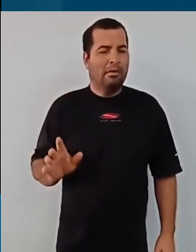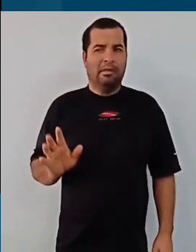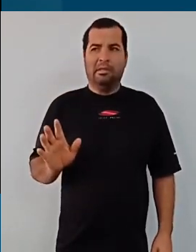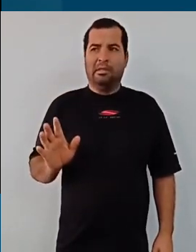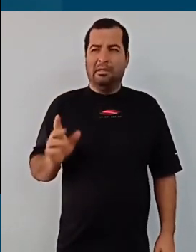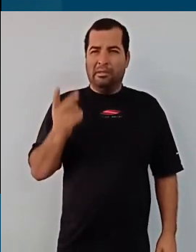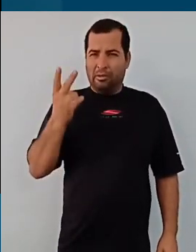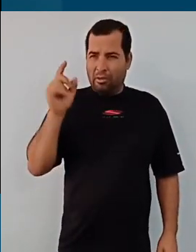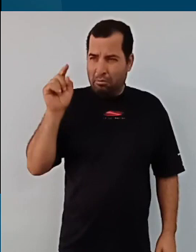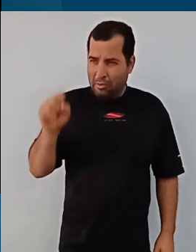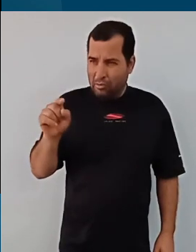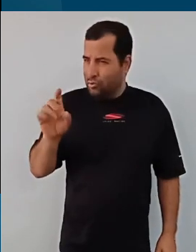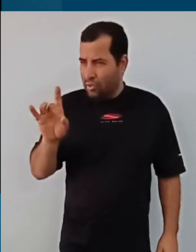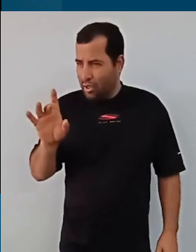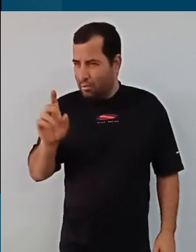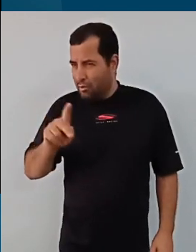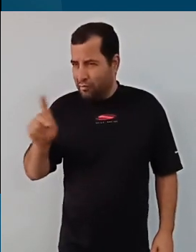Peraí,